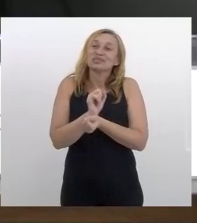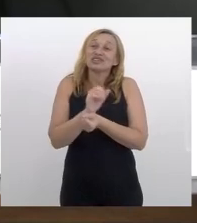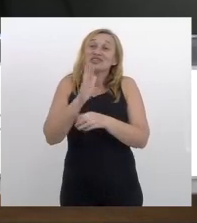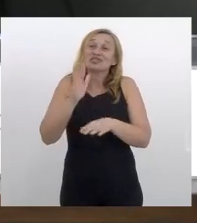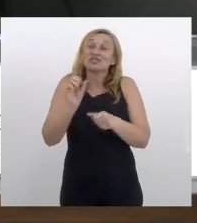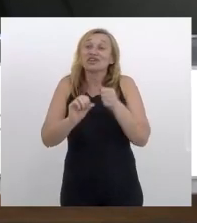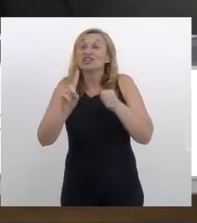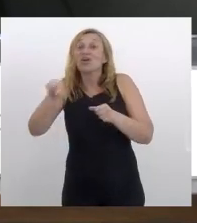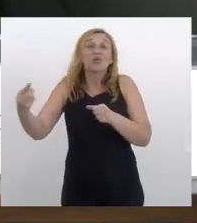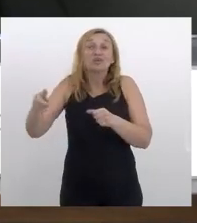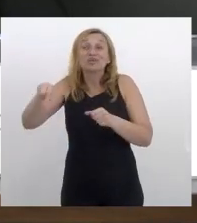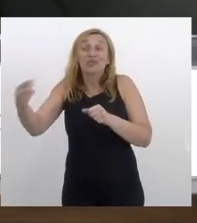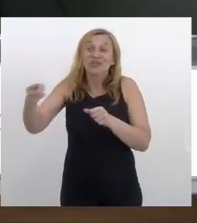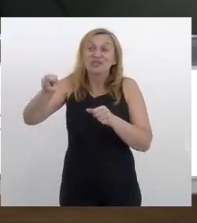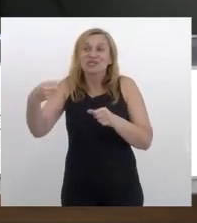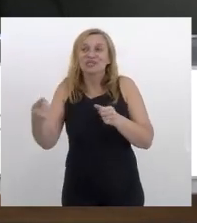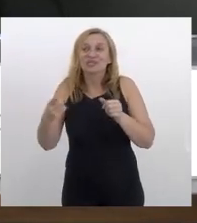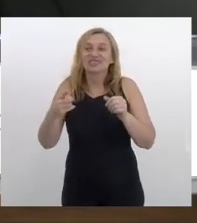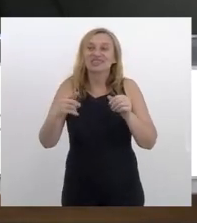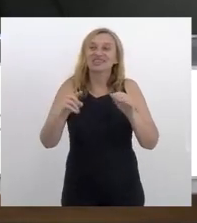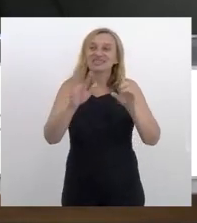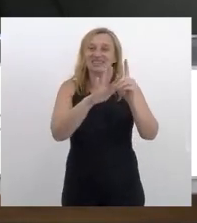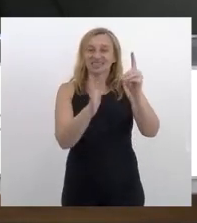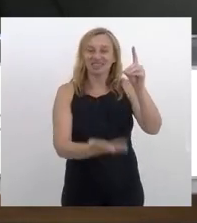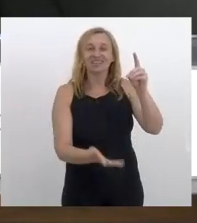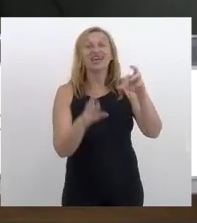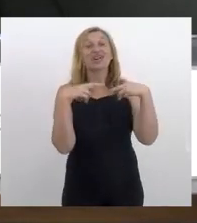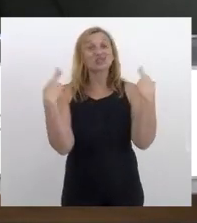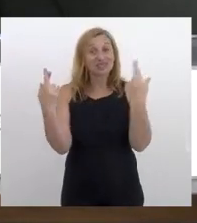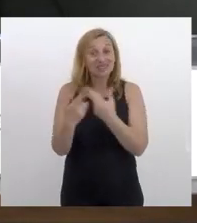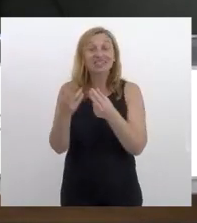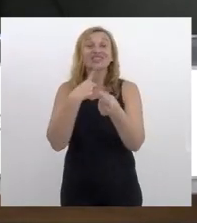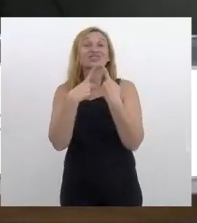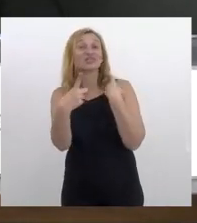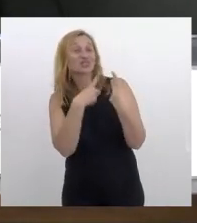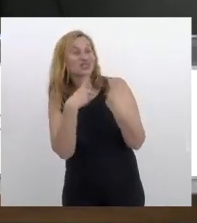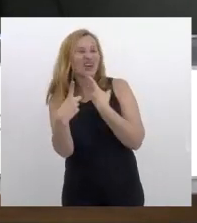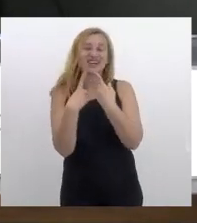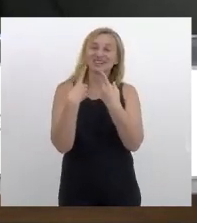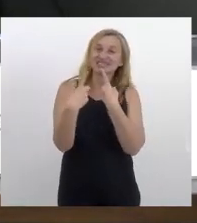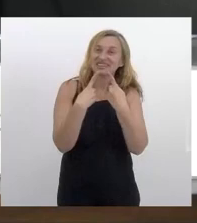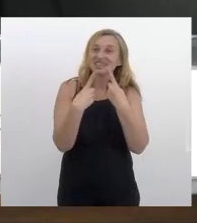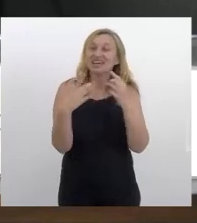fazer outras e outras e outras sessões solenes, reuniões, debates.